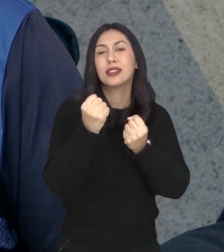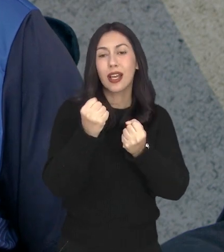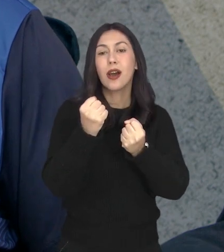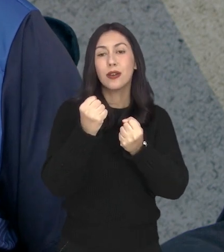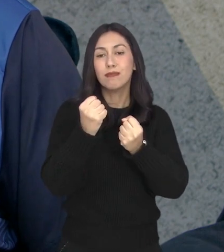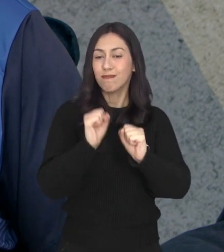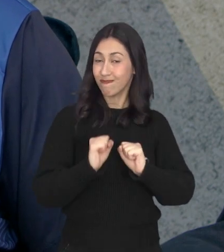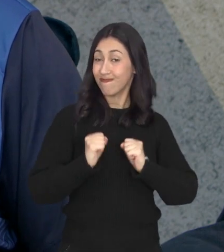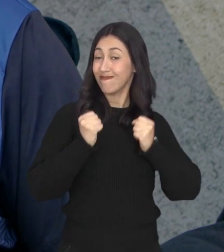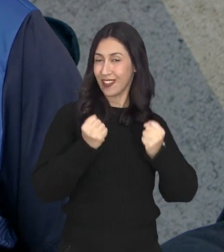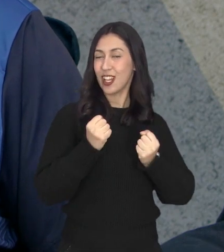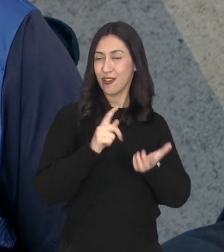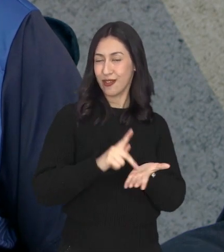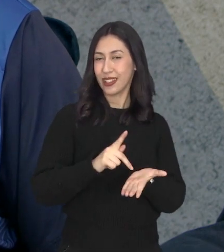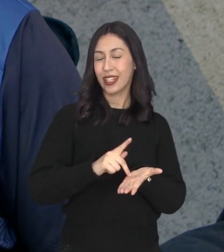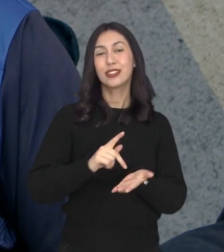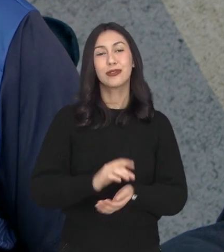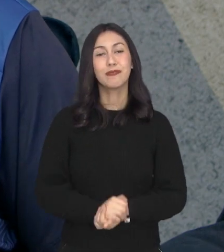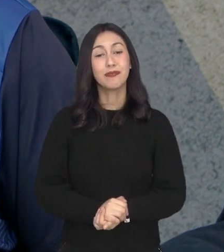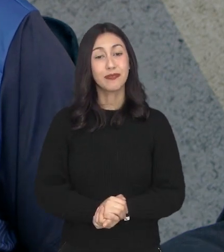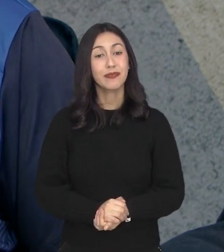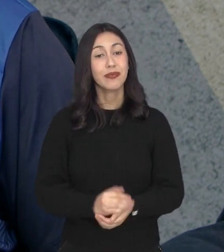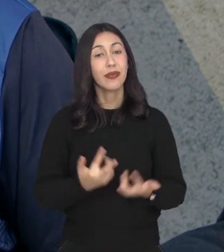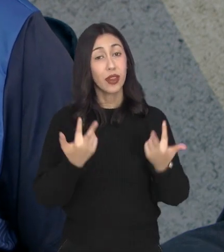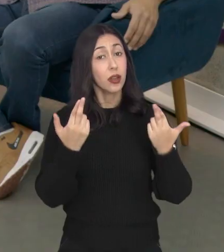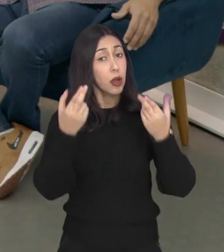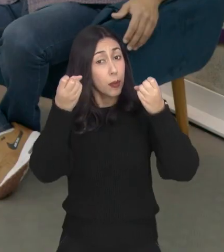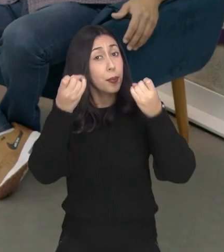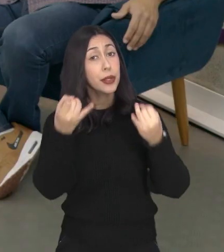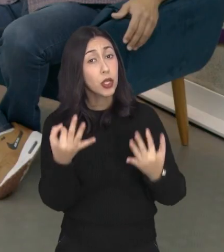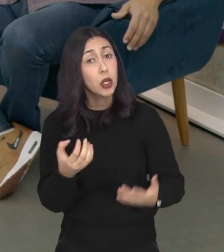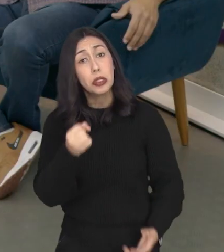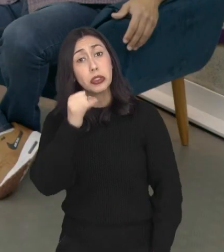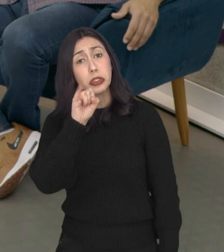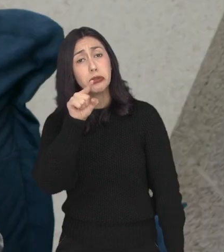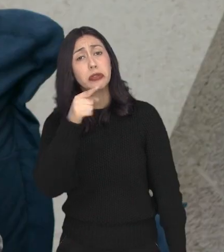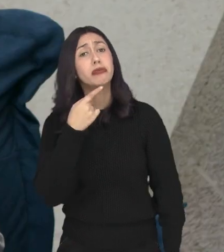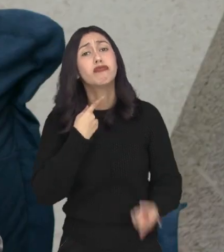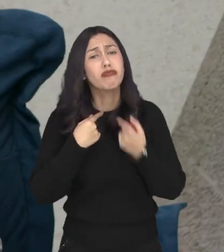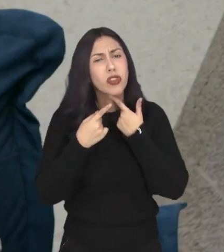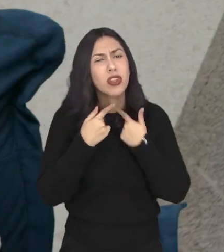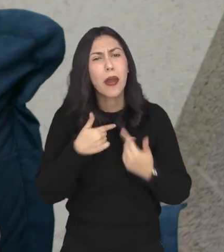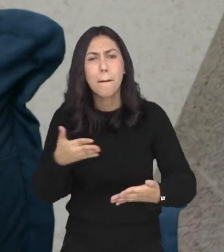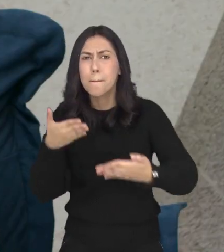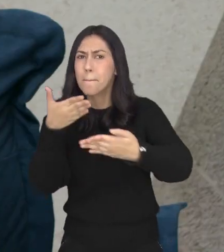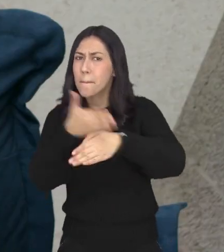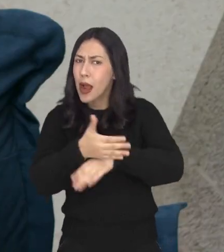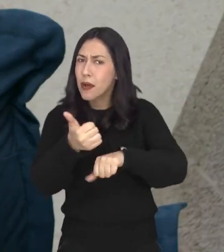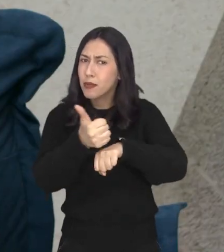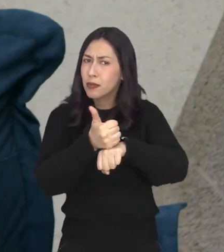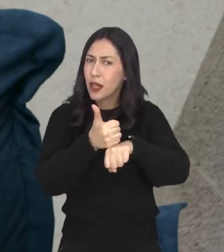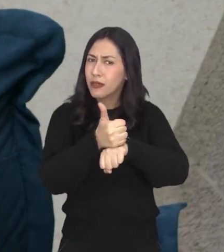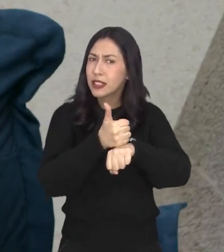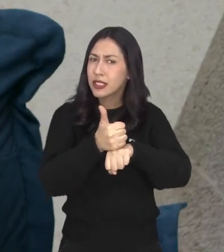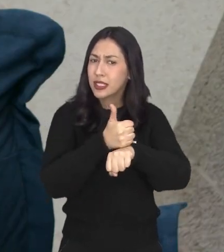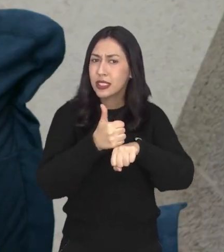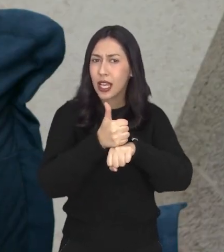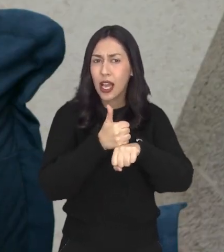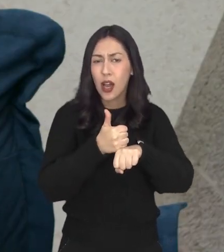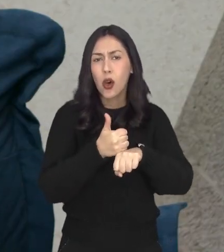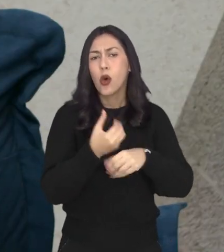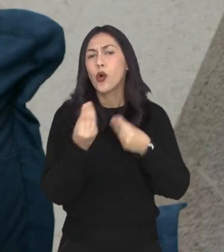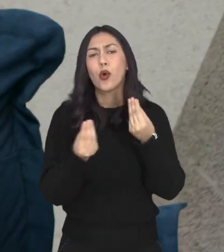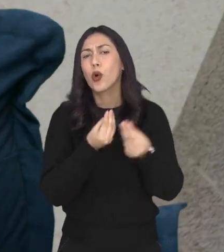Foco, determinação e muita entrega. Isso aí. E é isso aí. Como o Edmilson disse, se você deseja seguir a